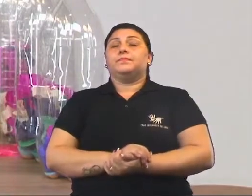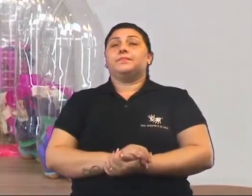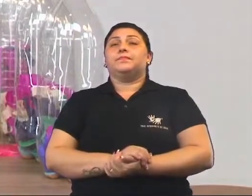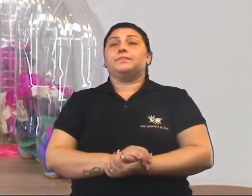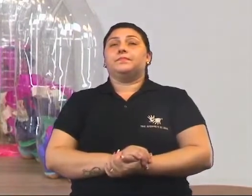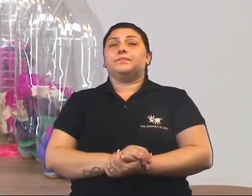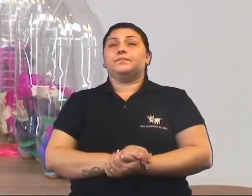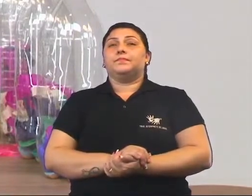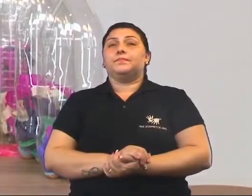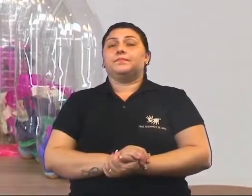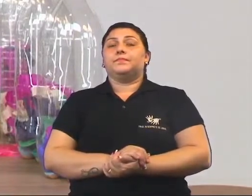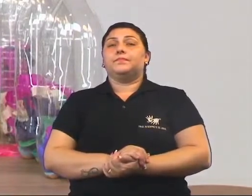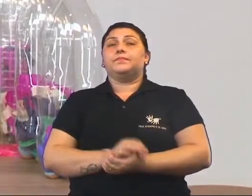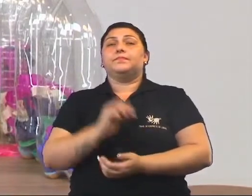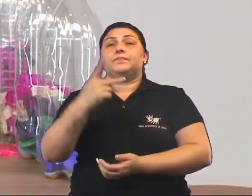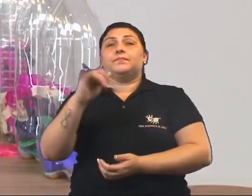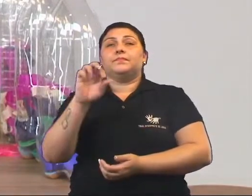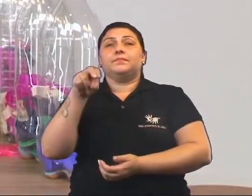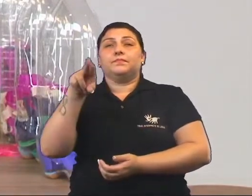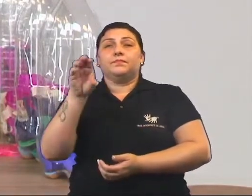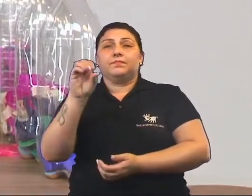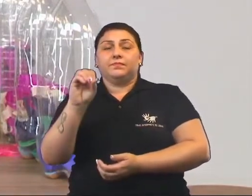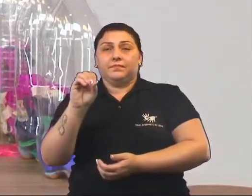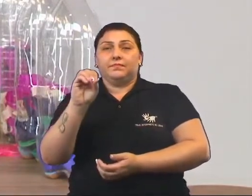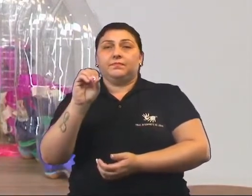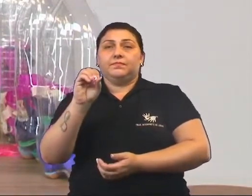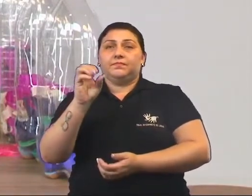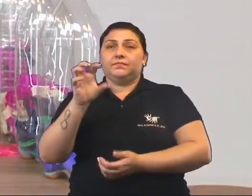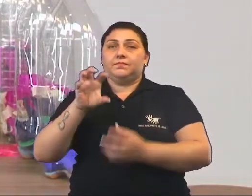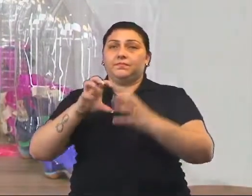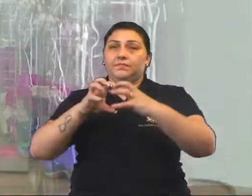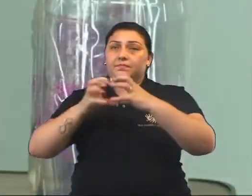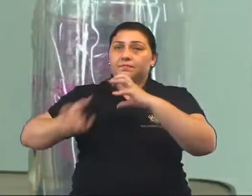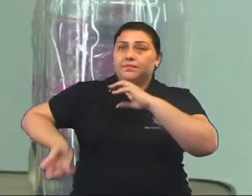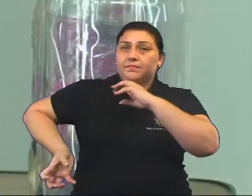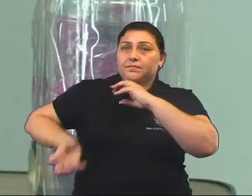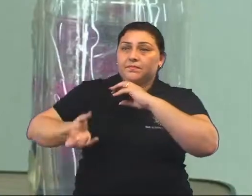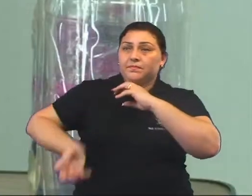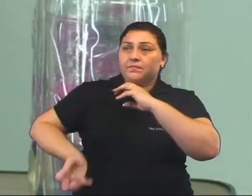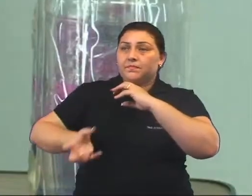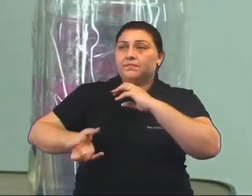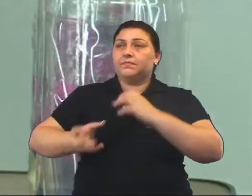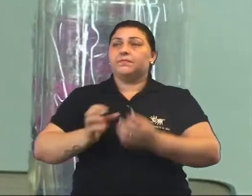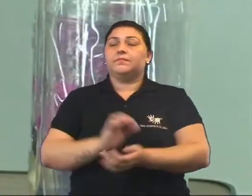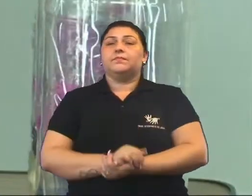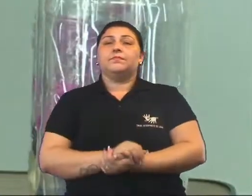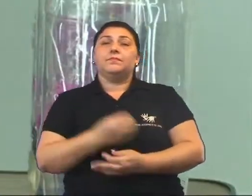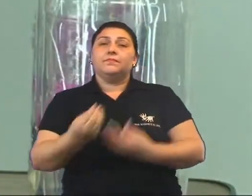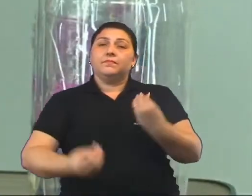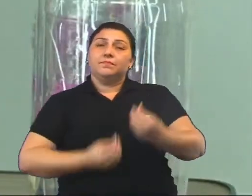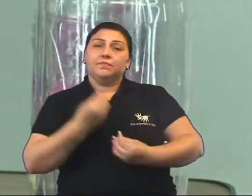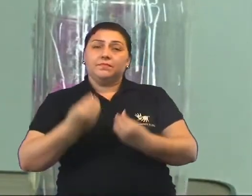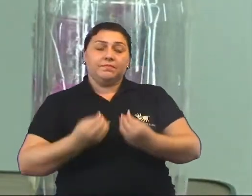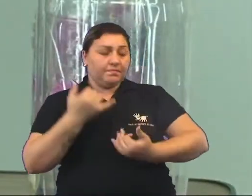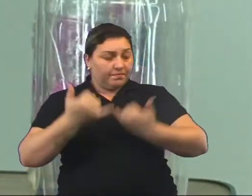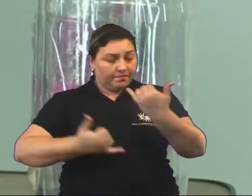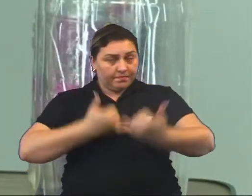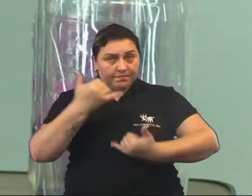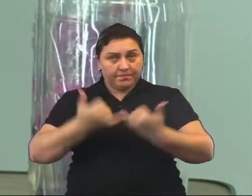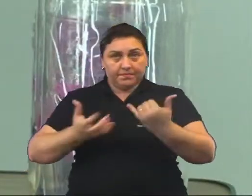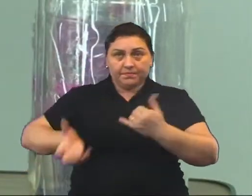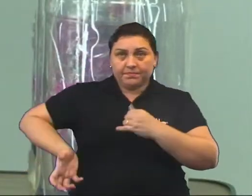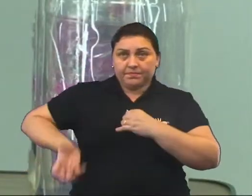os pinos, os pinos do boliche, isso mesmo. E como é que se brinca